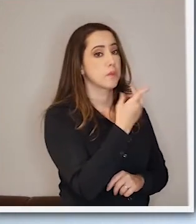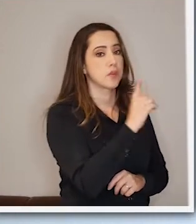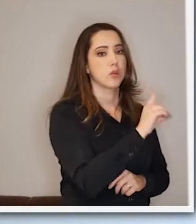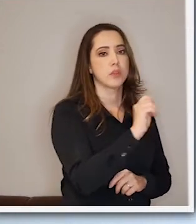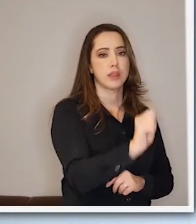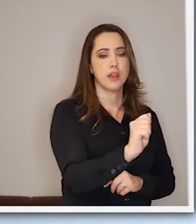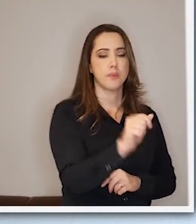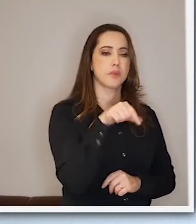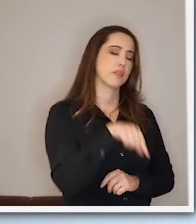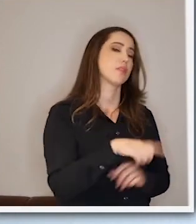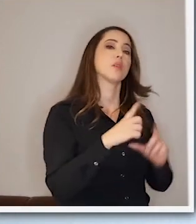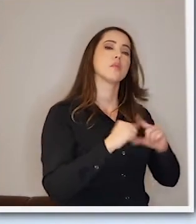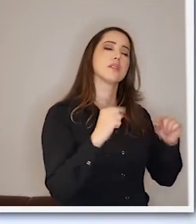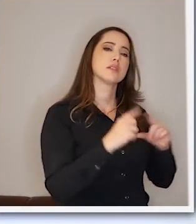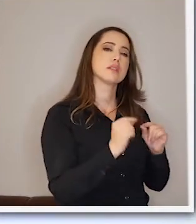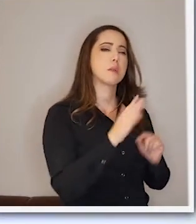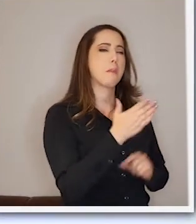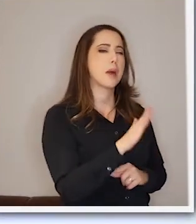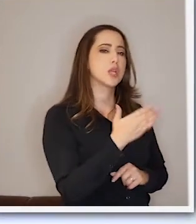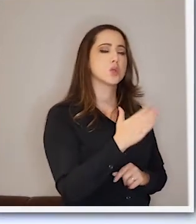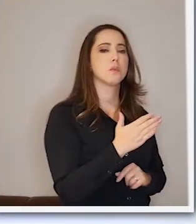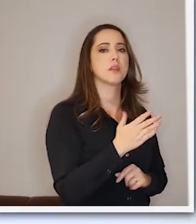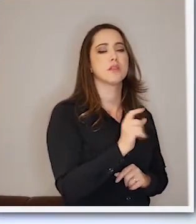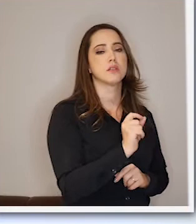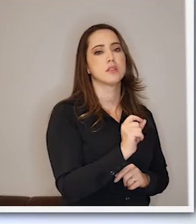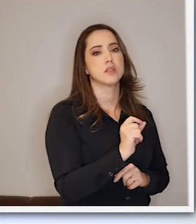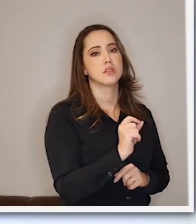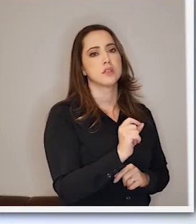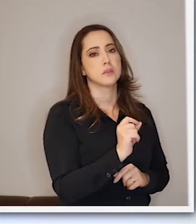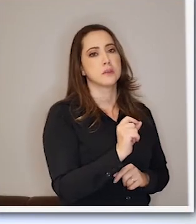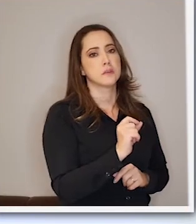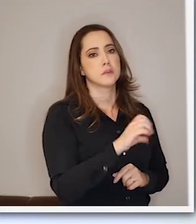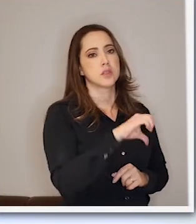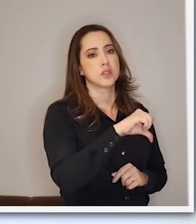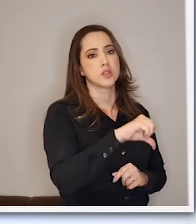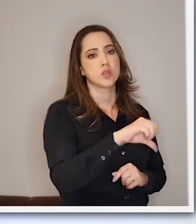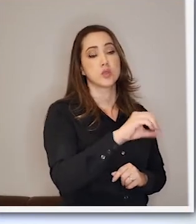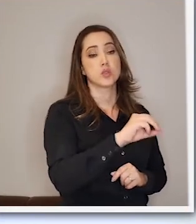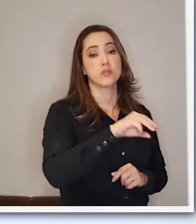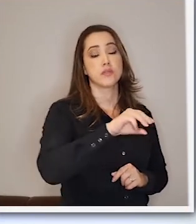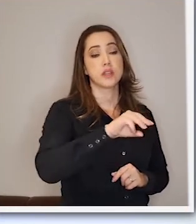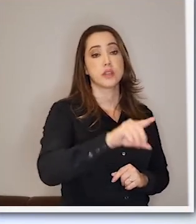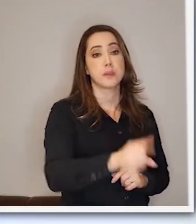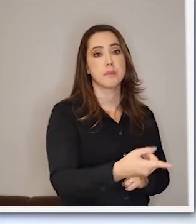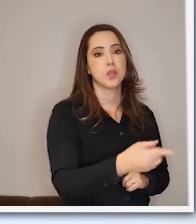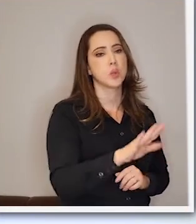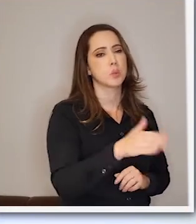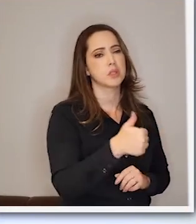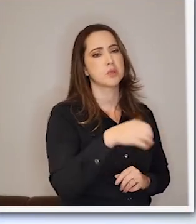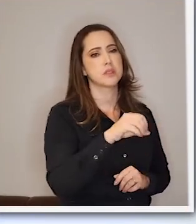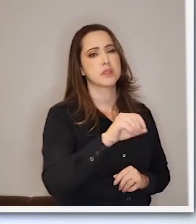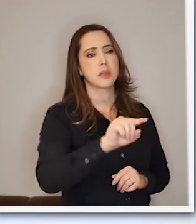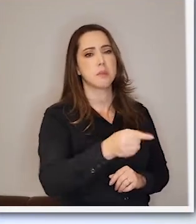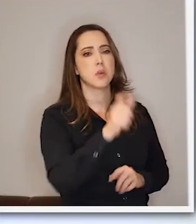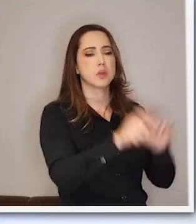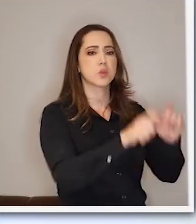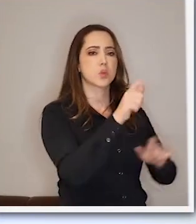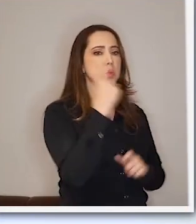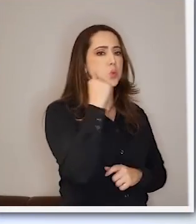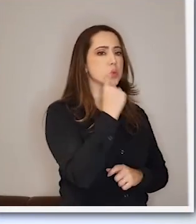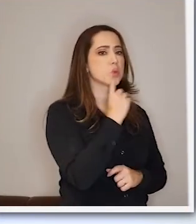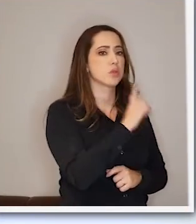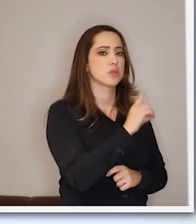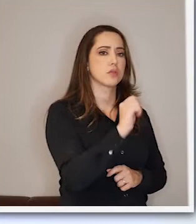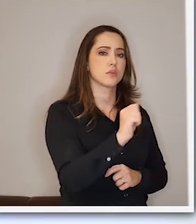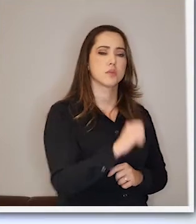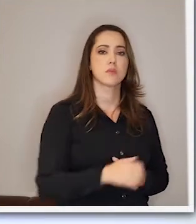pessoas surdas e com deficiência auditiva. Aqui em Brasília, a estimativa gira em torno de